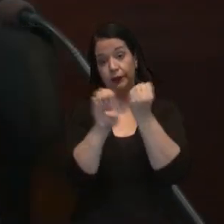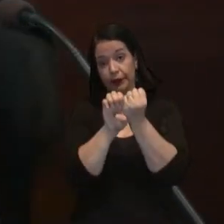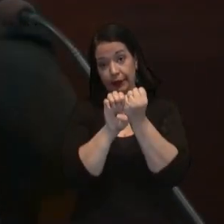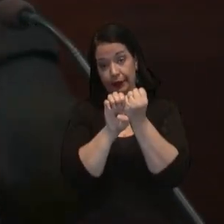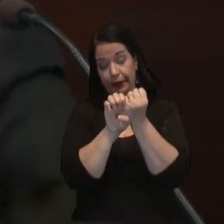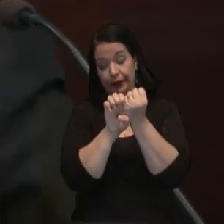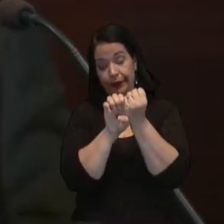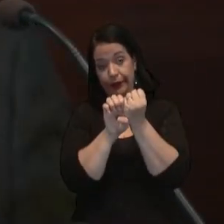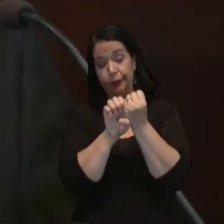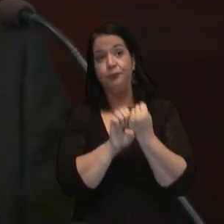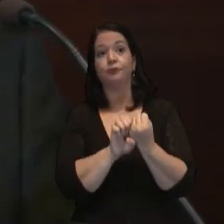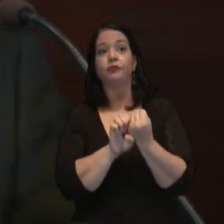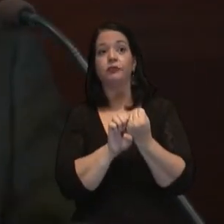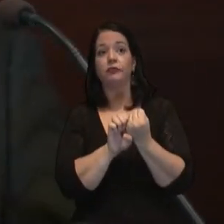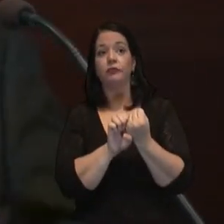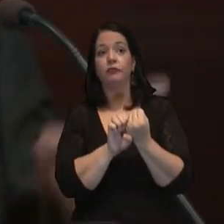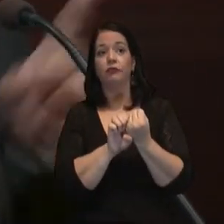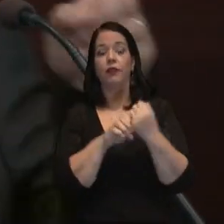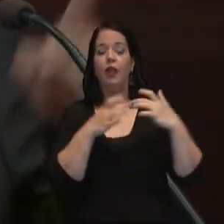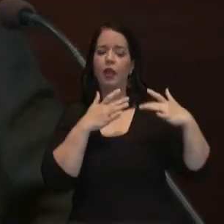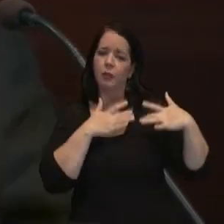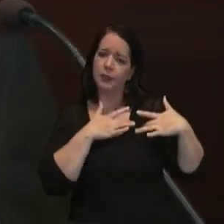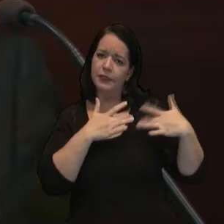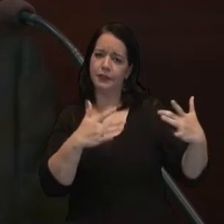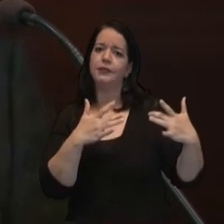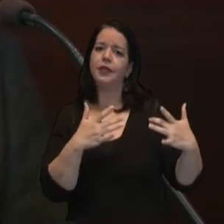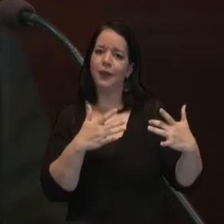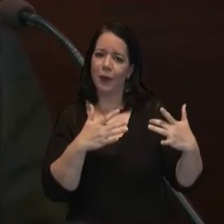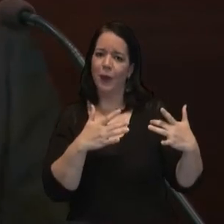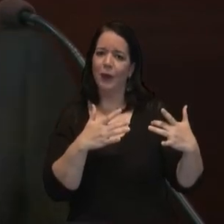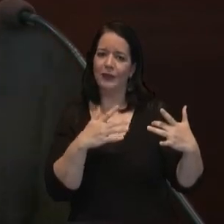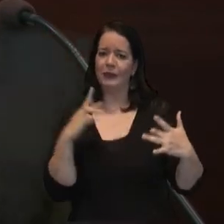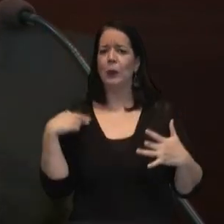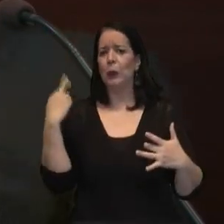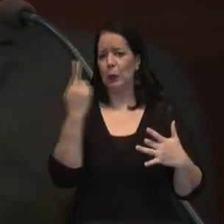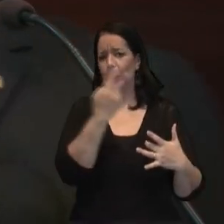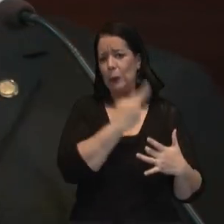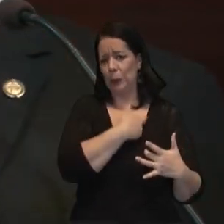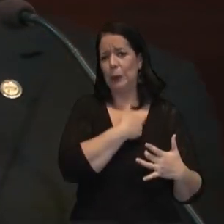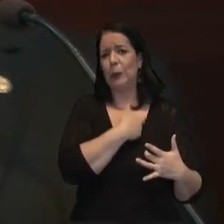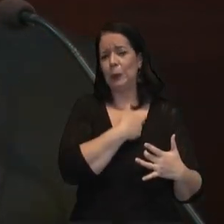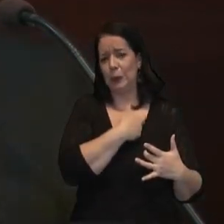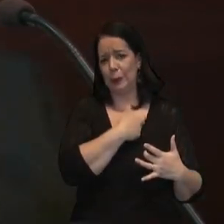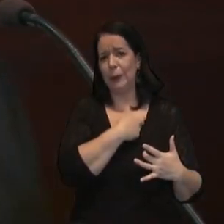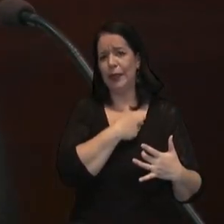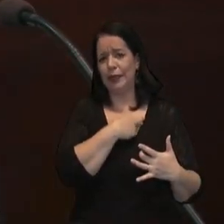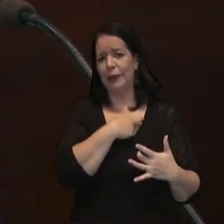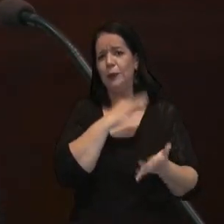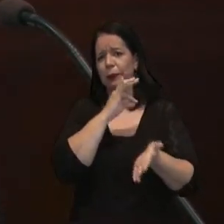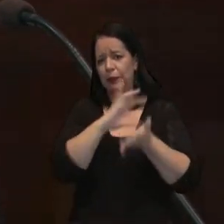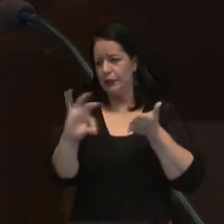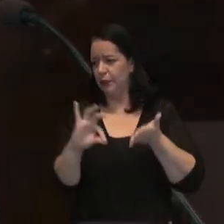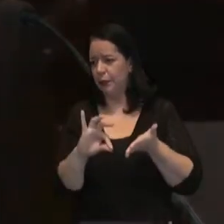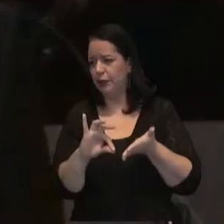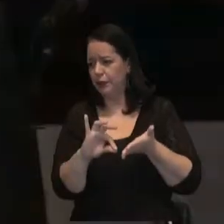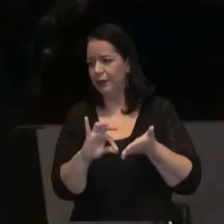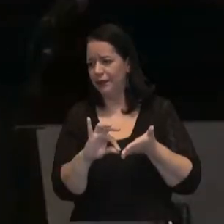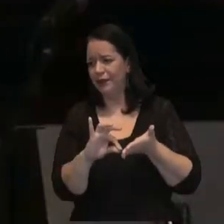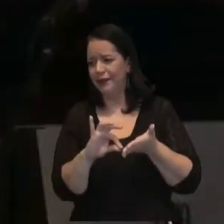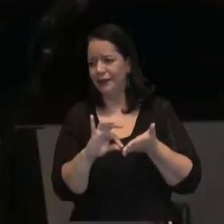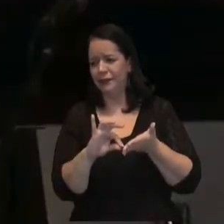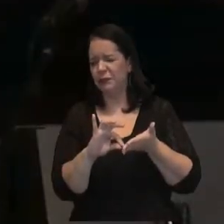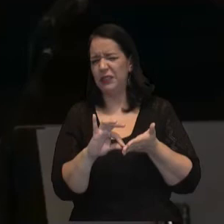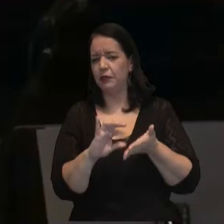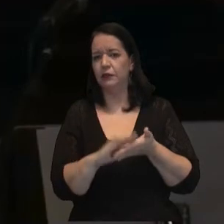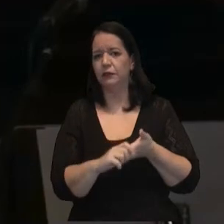assim como ele orou para que o exército tivesse os seus olhos fechados, ele então disse assim: Senhor, agora abra